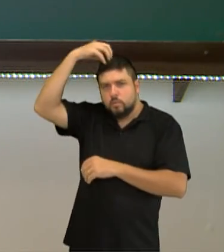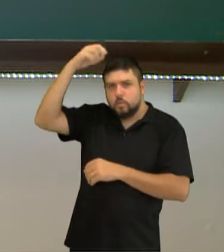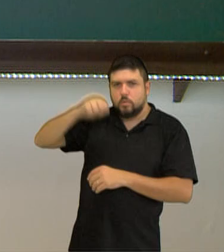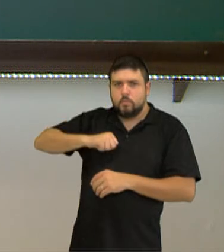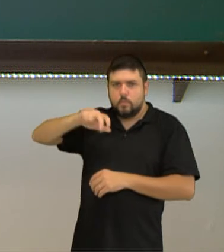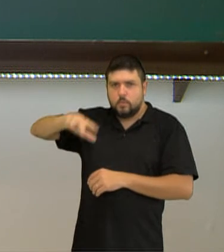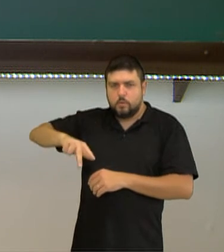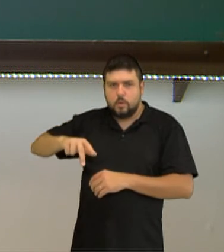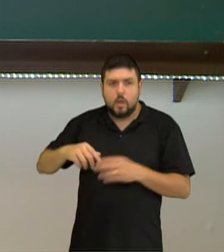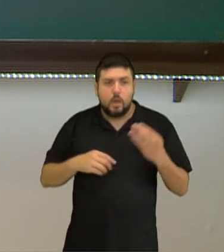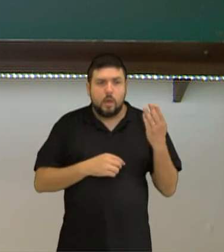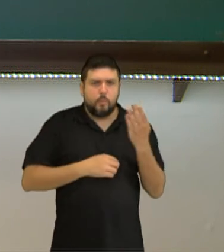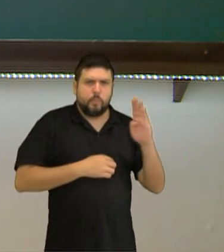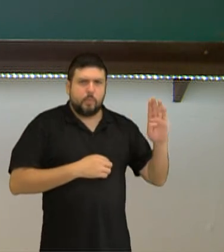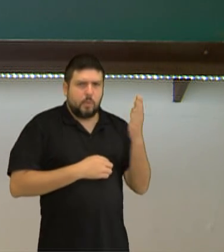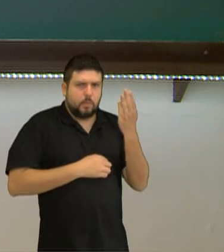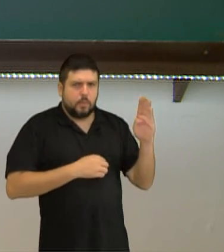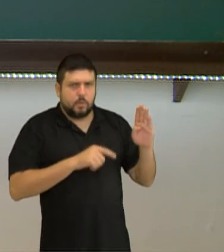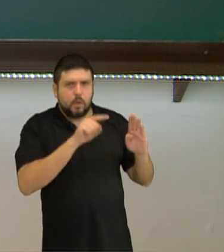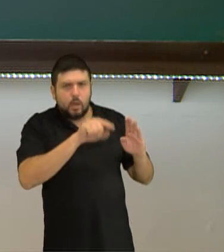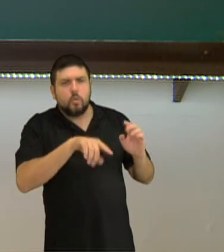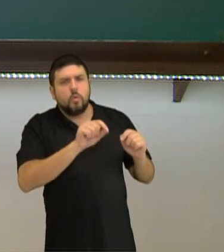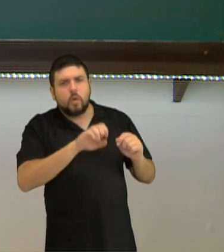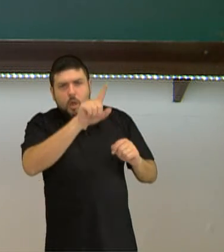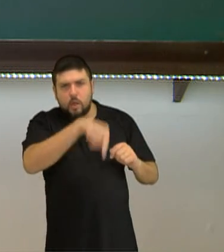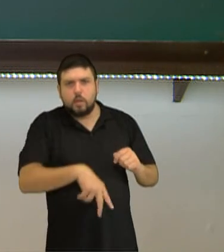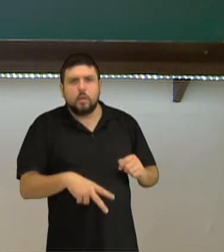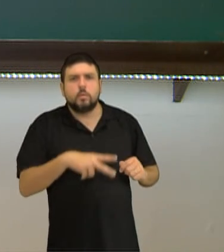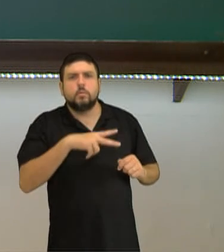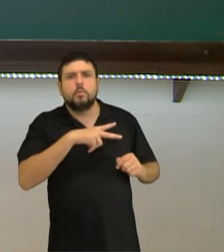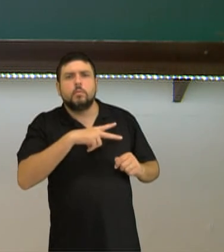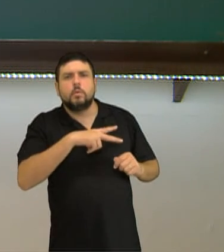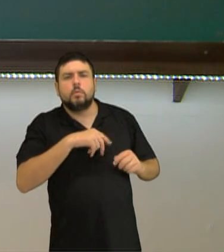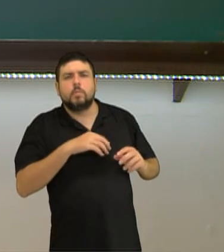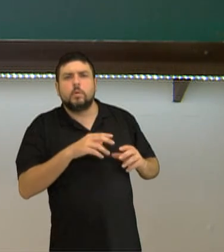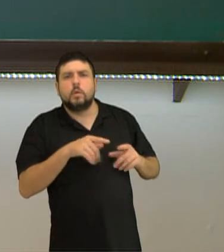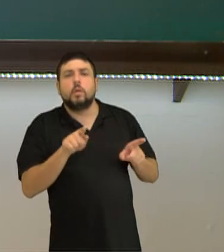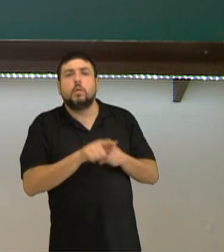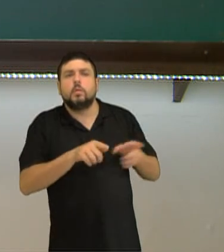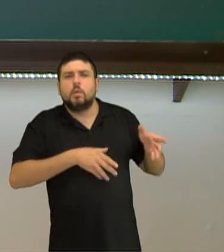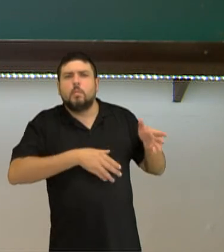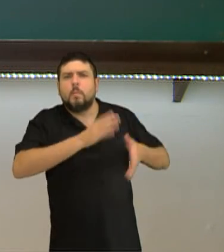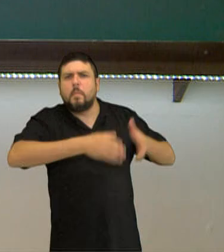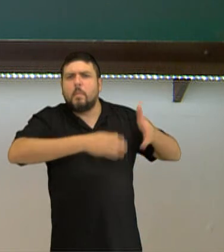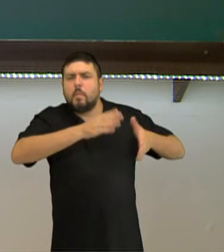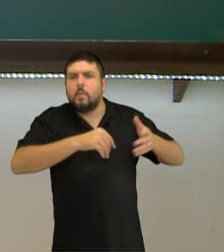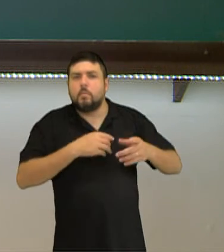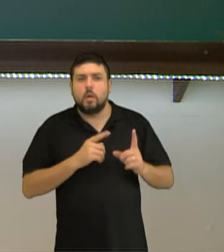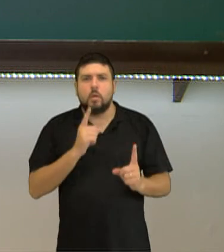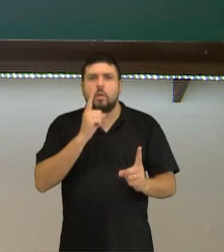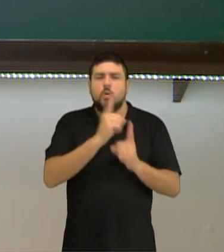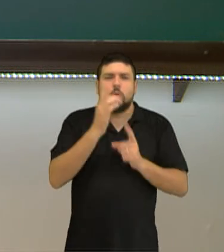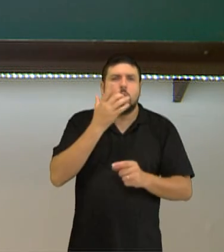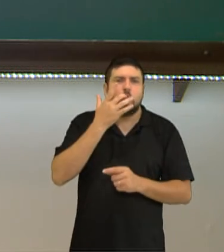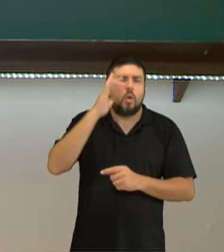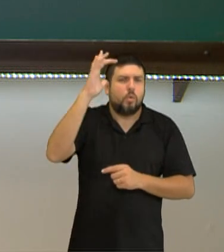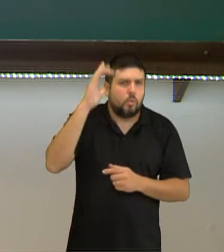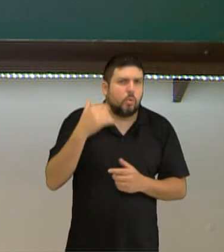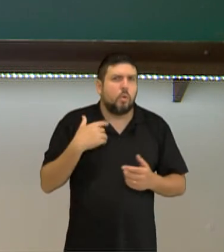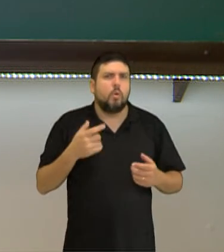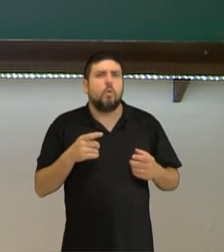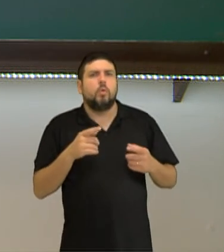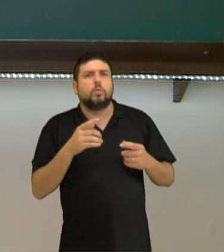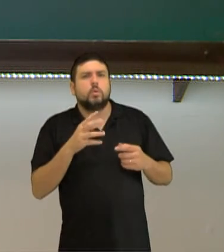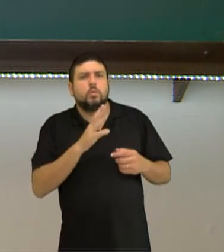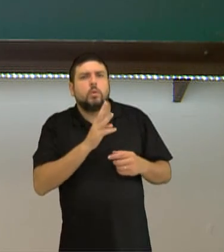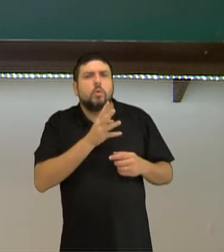eram expedições feitas por particulares com objetivos similares, né, encontrar ouro, reconhecer território, né, a